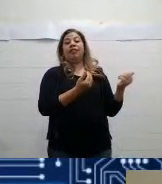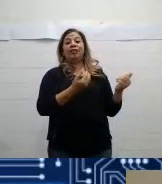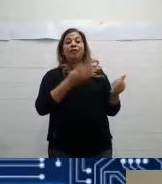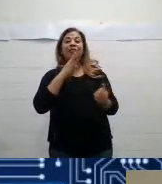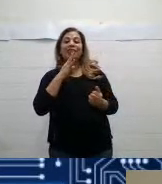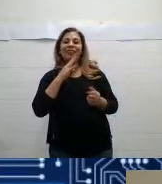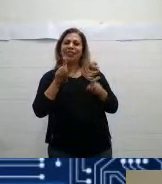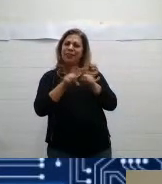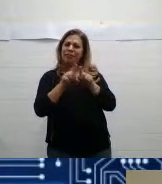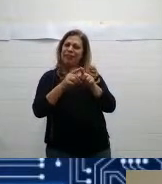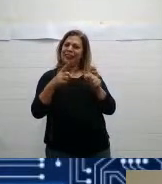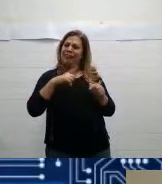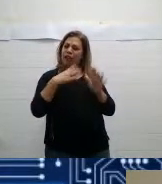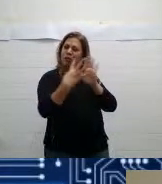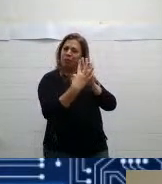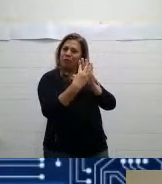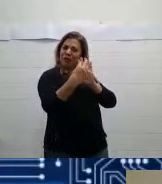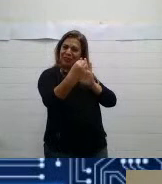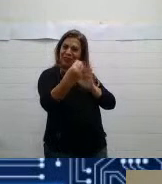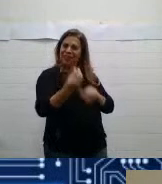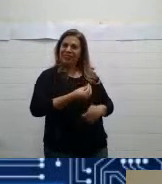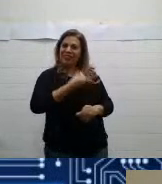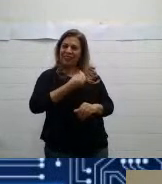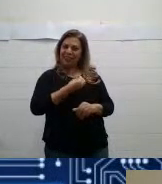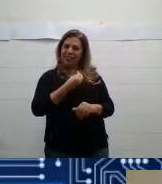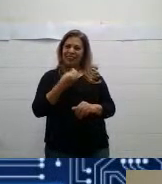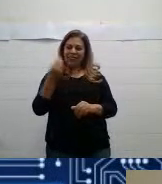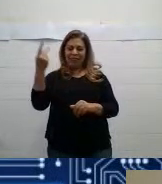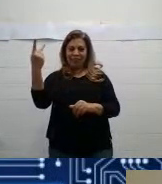mulheres. Agradeço a pergunta. Obrigada.